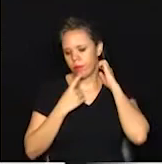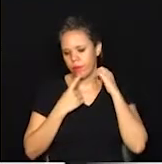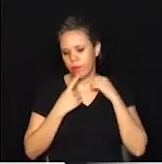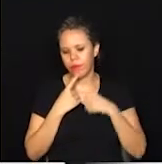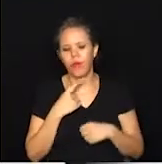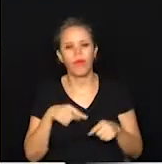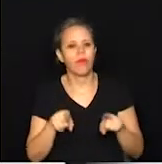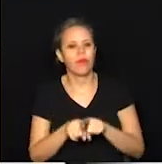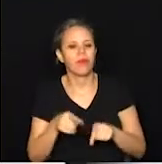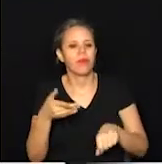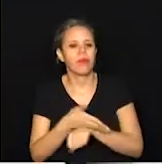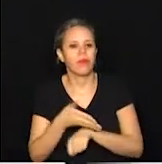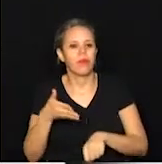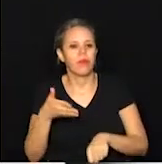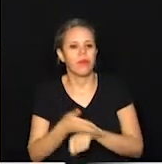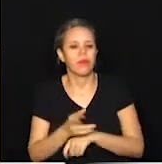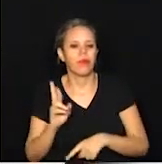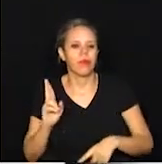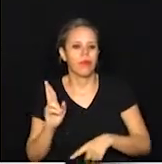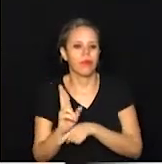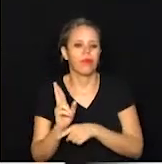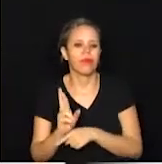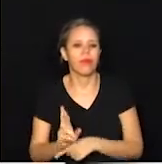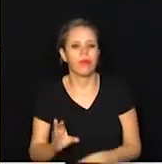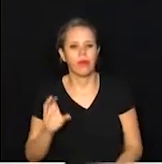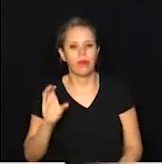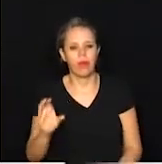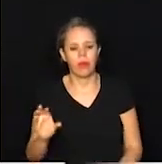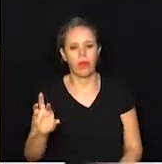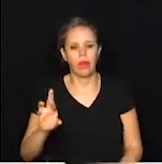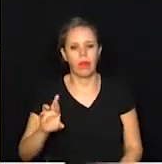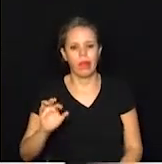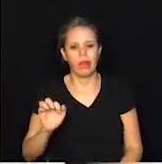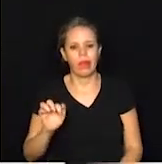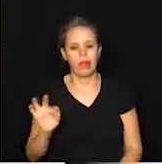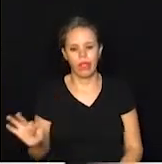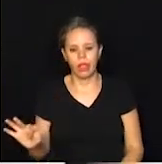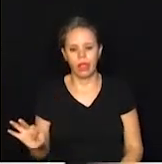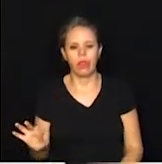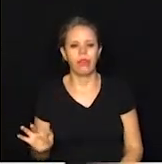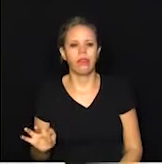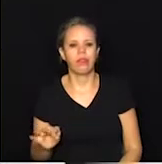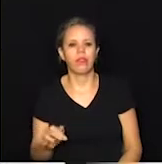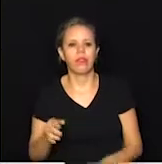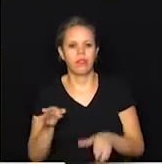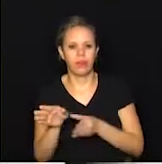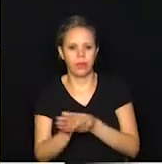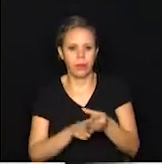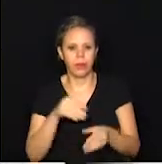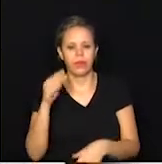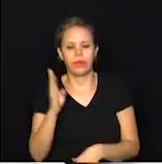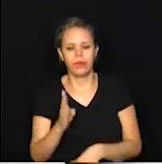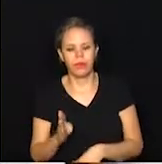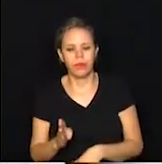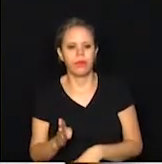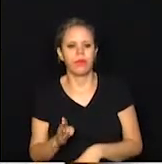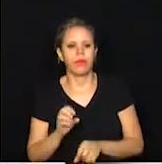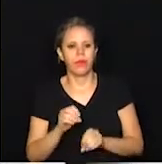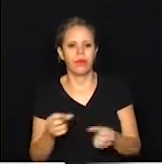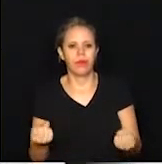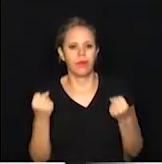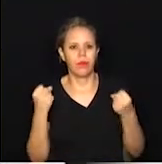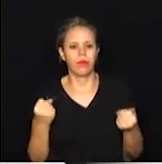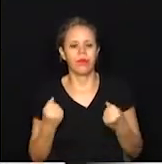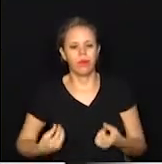também participar representantes do CREF, que é o Conselho Regional de Educação Física, e também da PESEC. Fique conosco